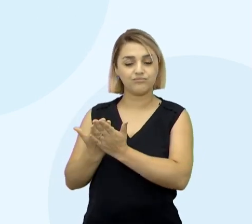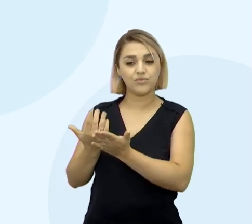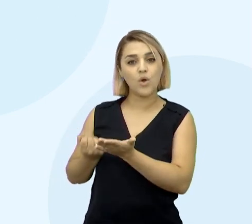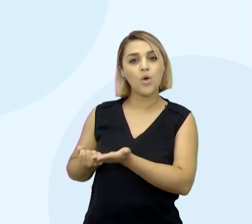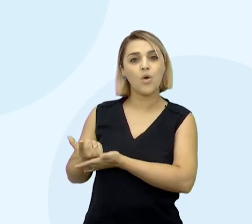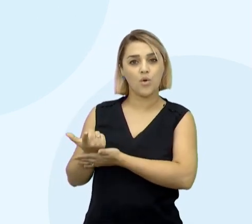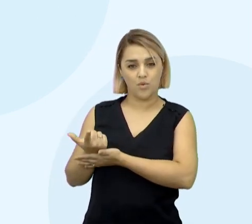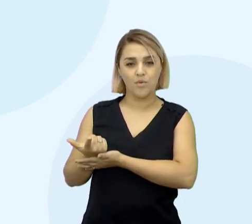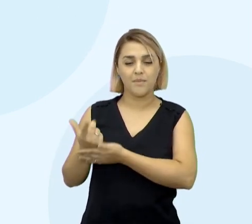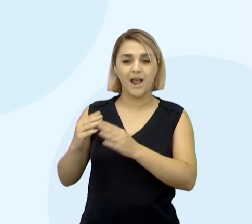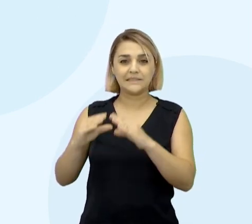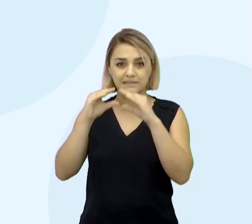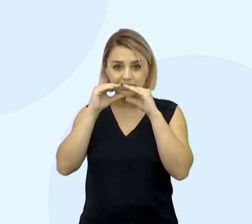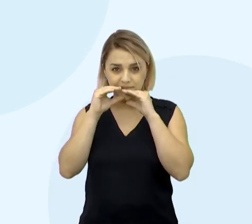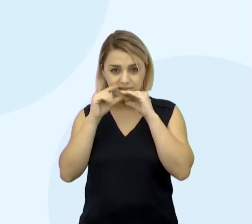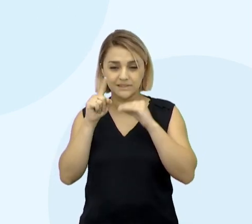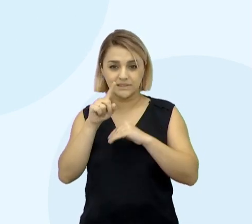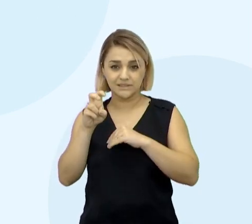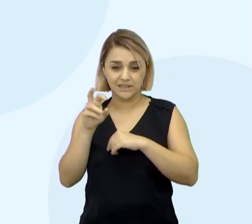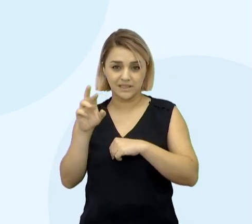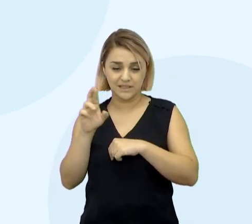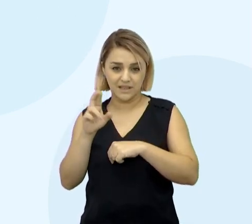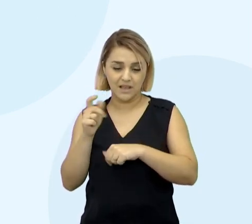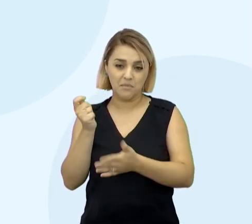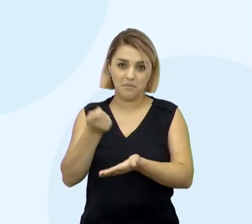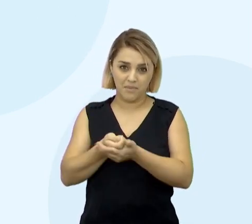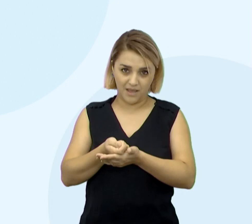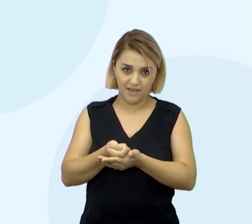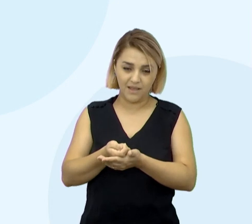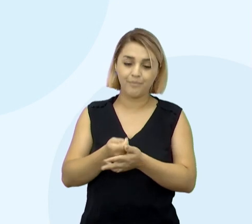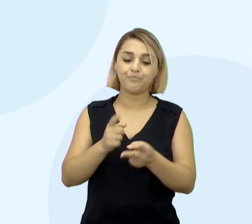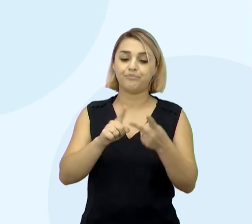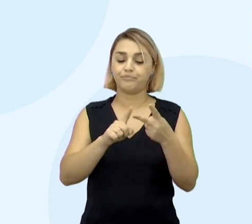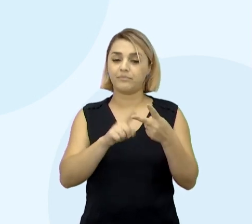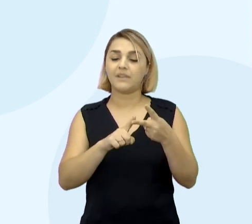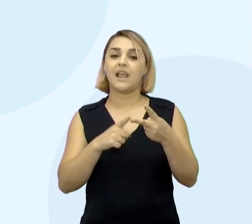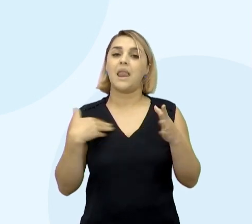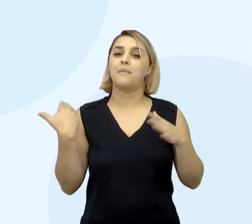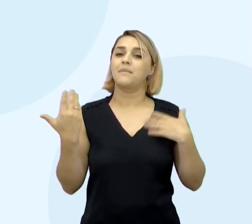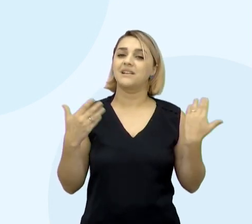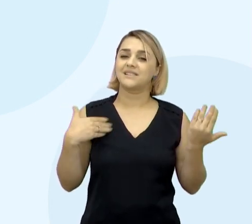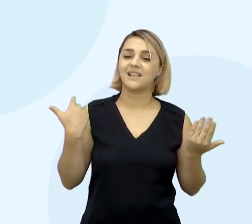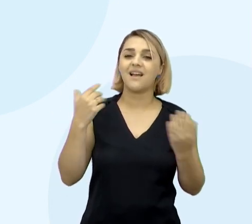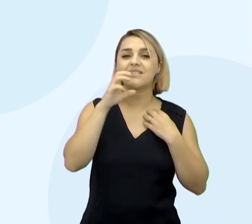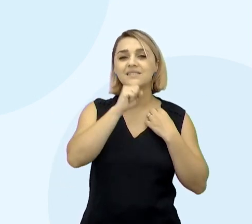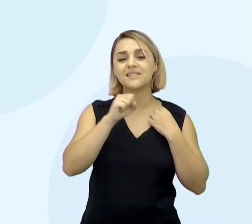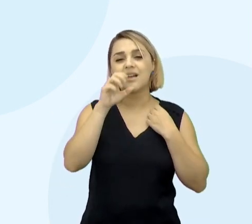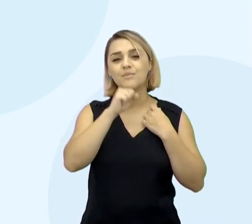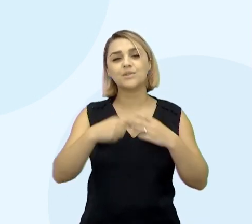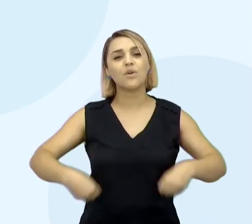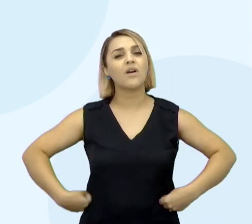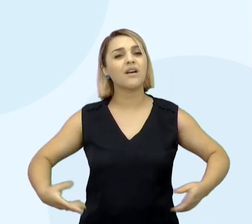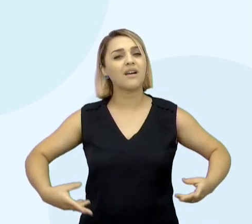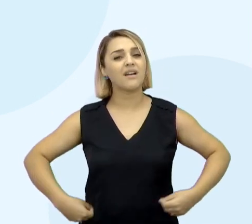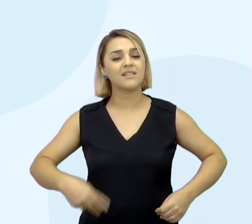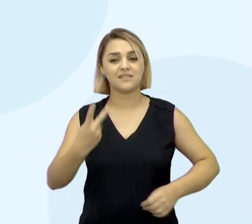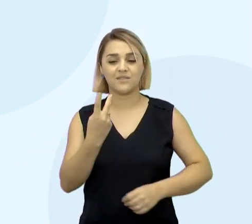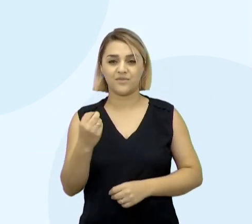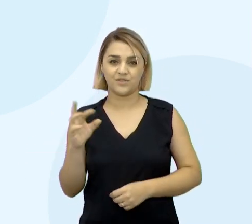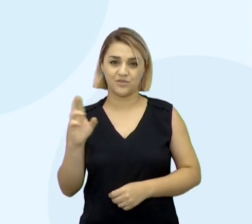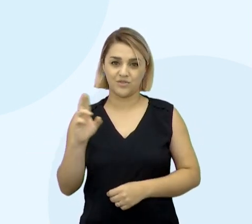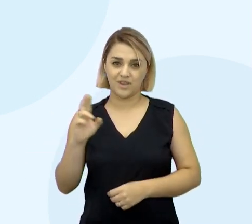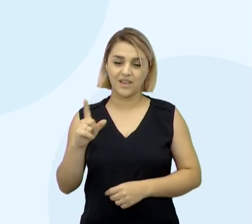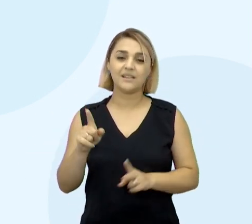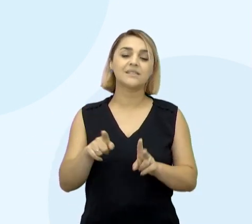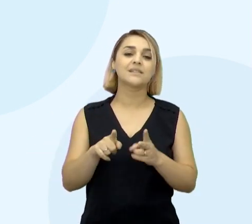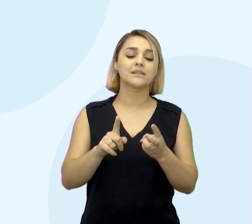por R$15. Ela passeia aos sábados por R$20. E ela vai à praia